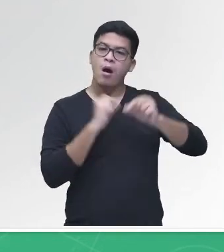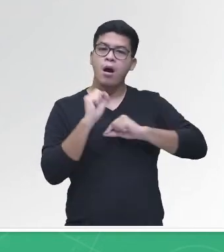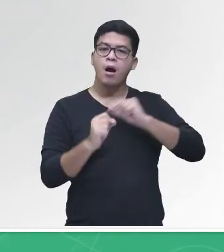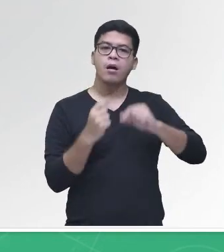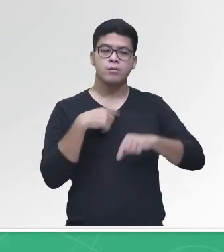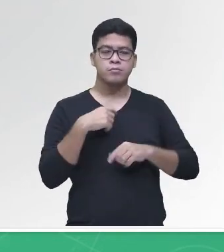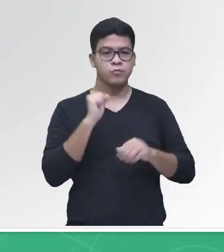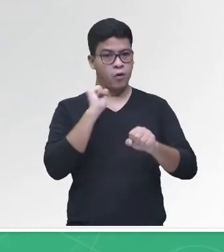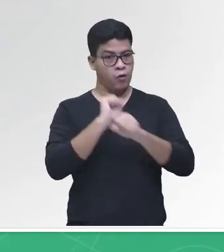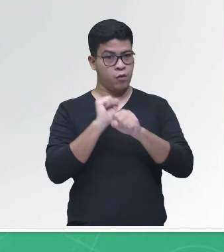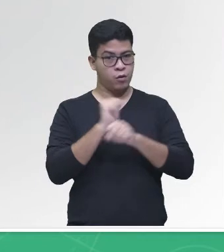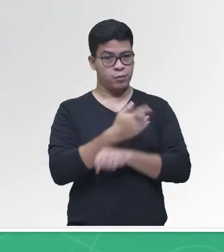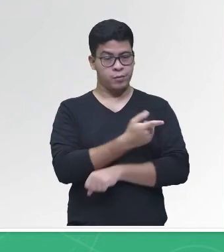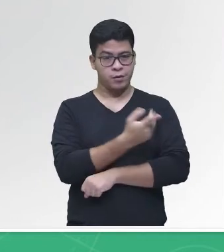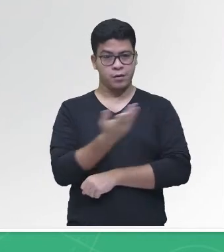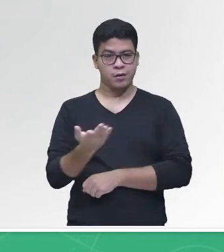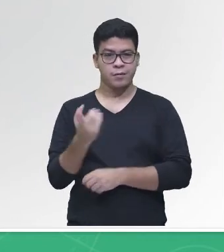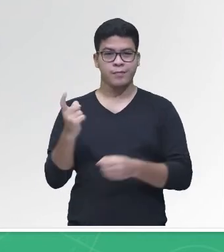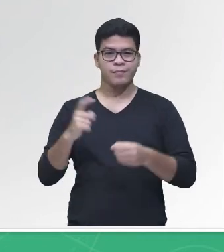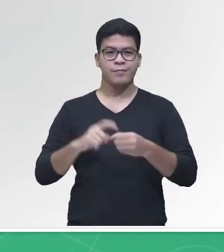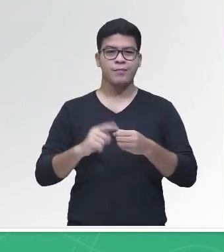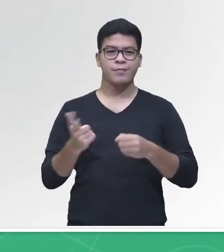aguardo vocês até daqui a pouco.